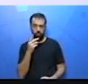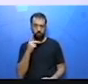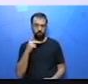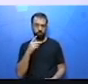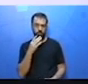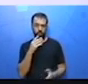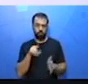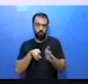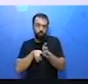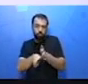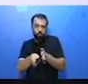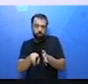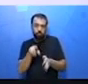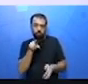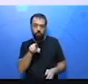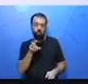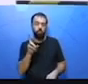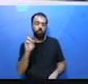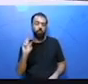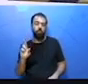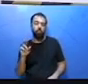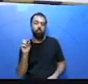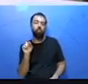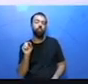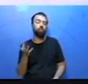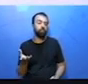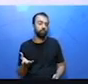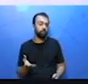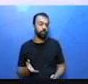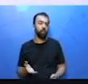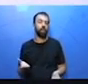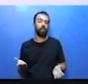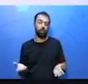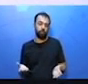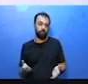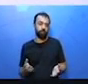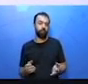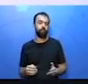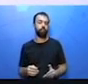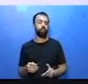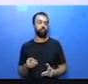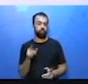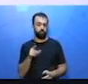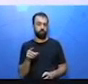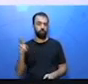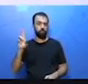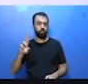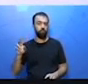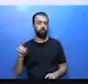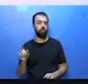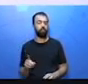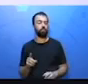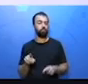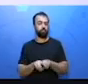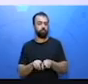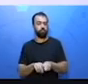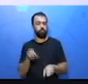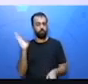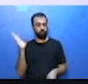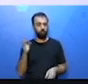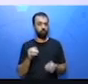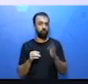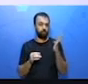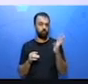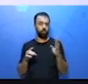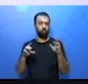o raio. Agora, tem hora que o exercício, você vai precisar do raio, mas